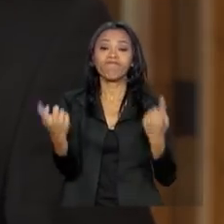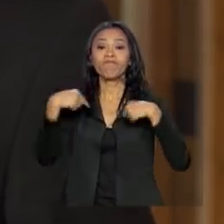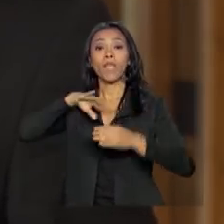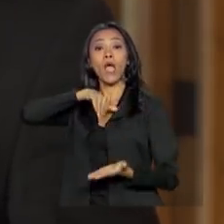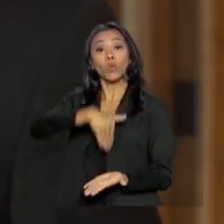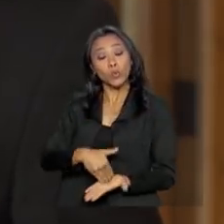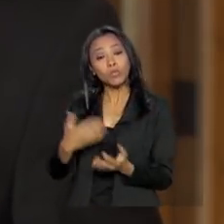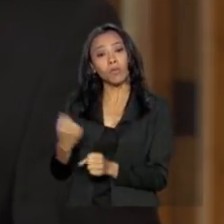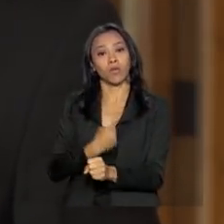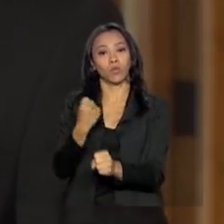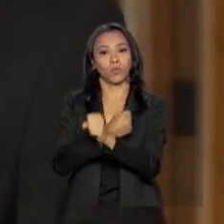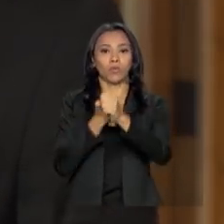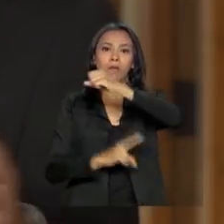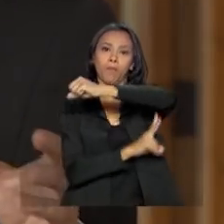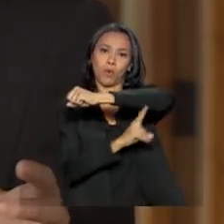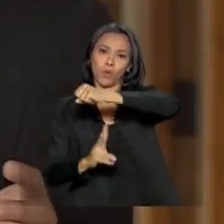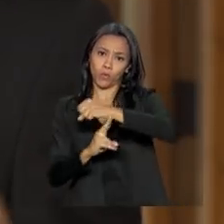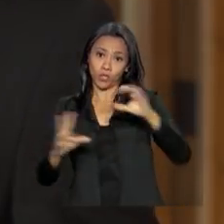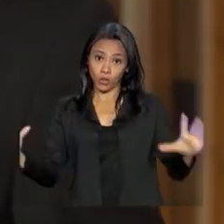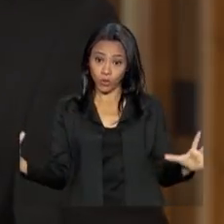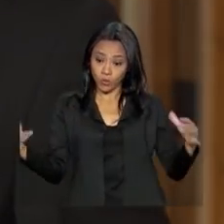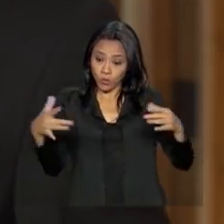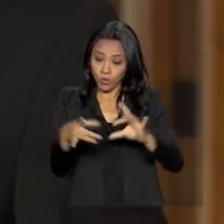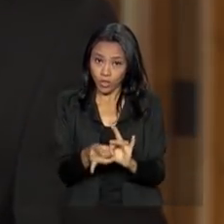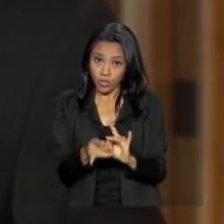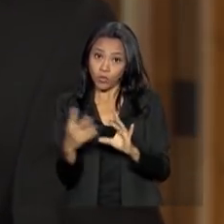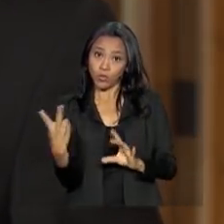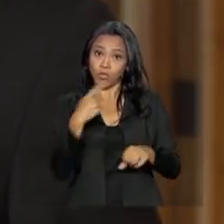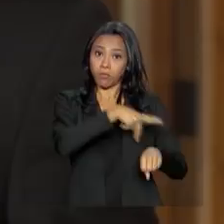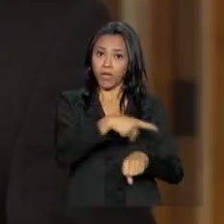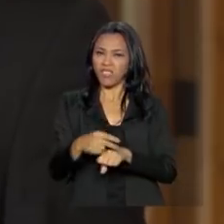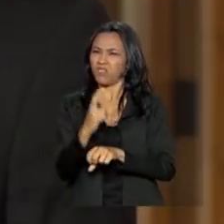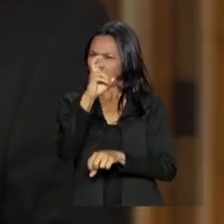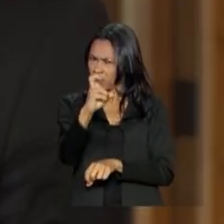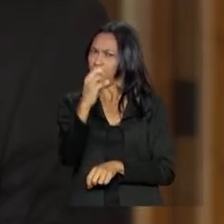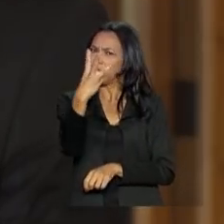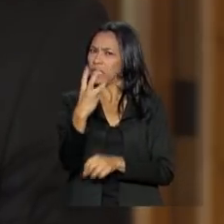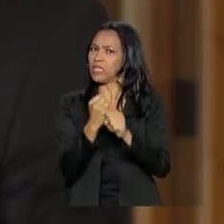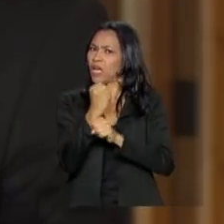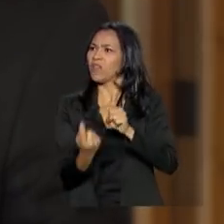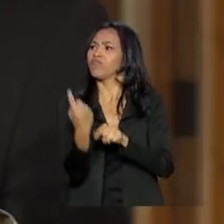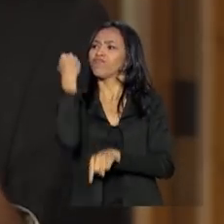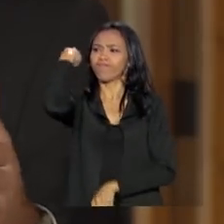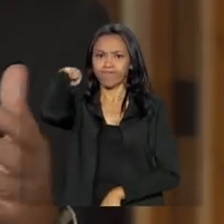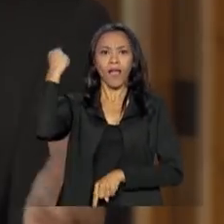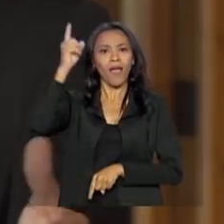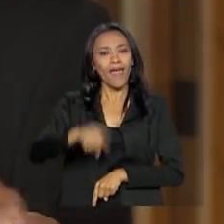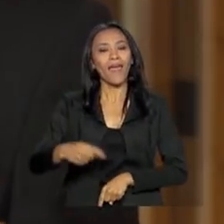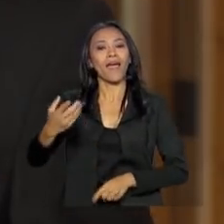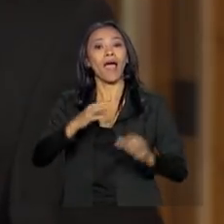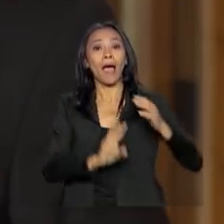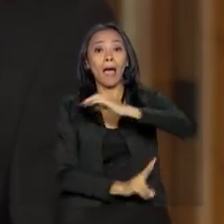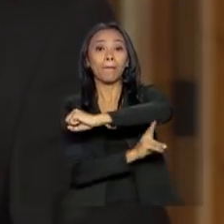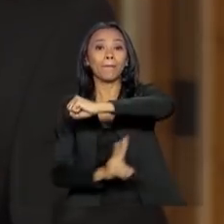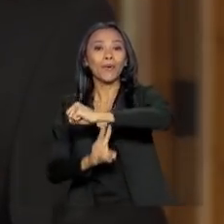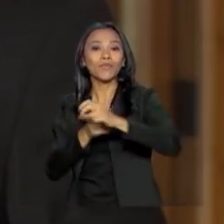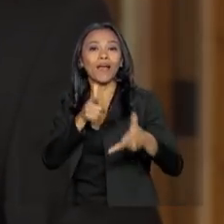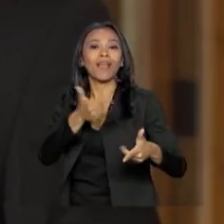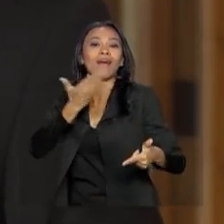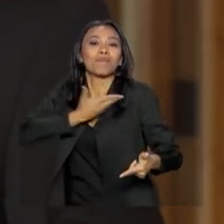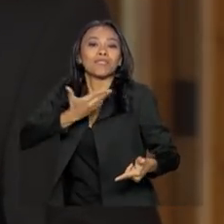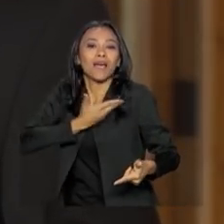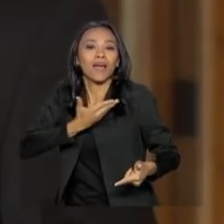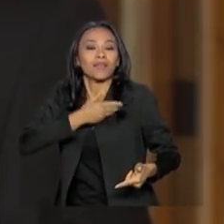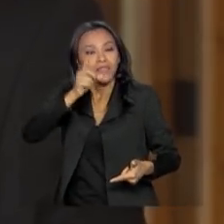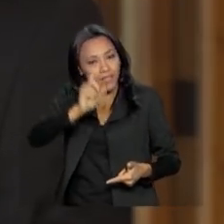ponte construída ligando os dois países foi há 53 anos é a chamada Ponte da Amizade que liga Foz do